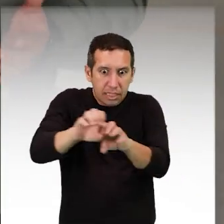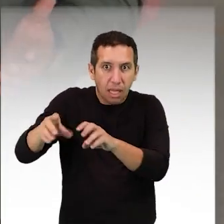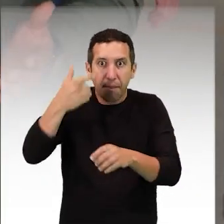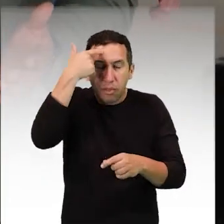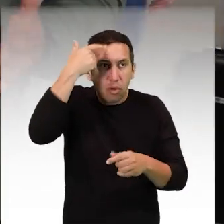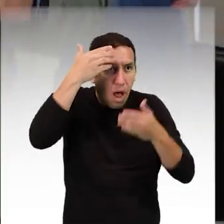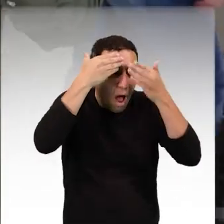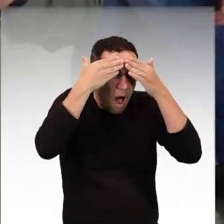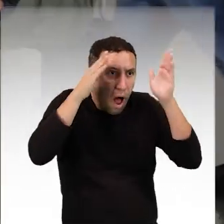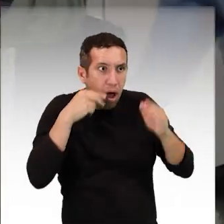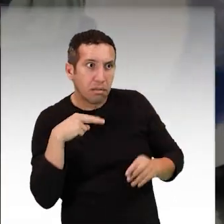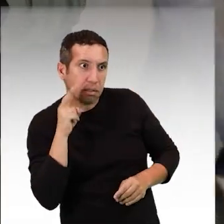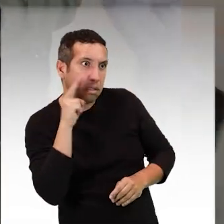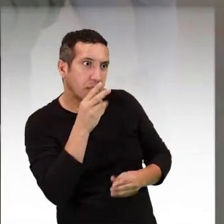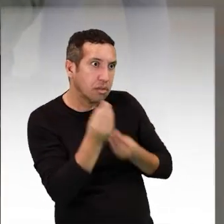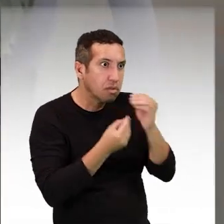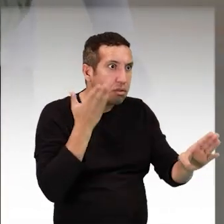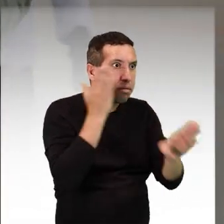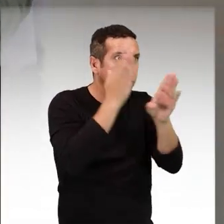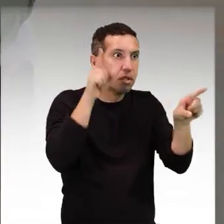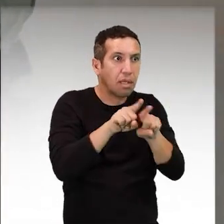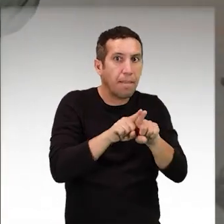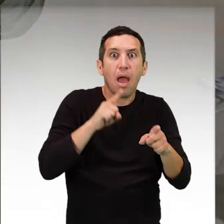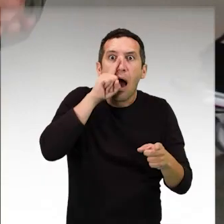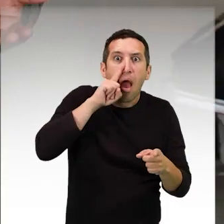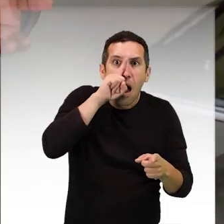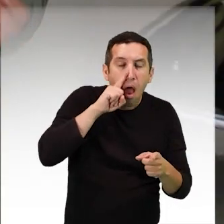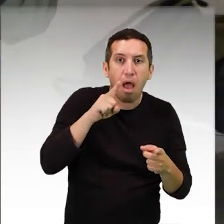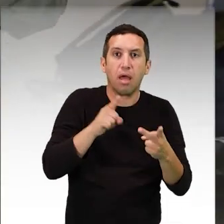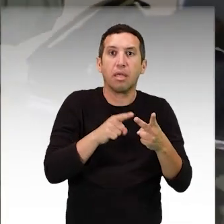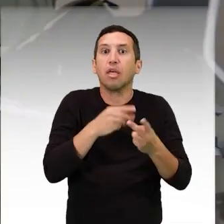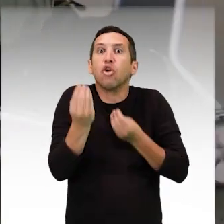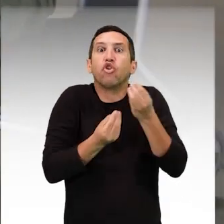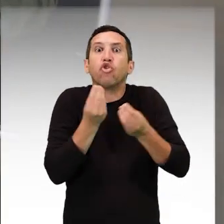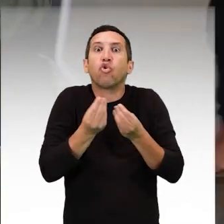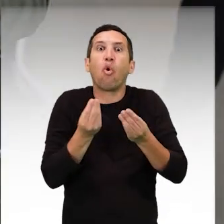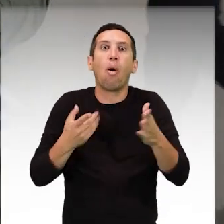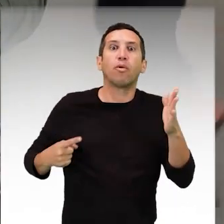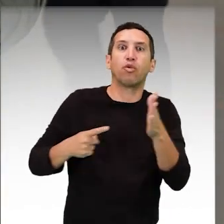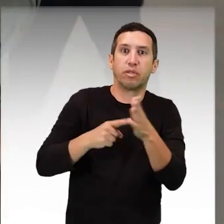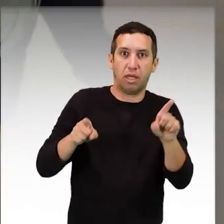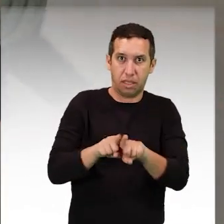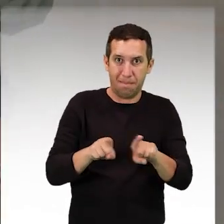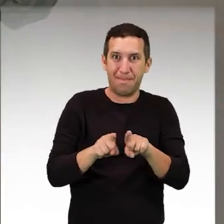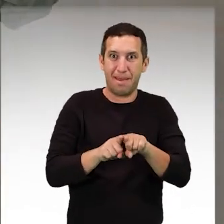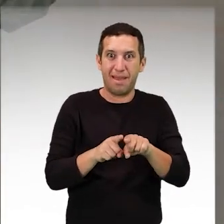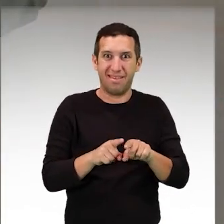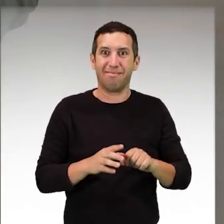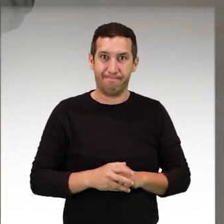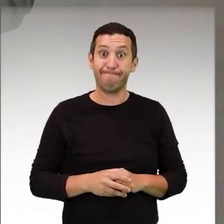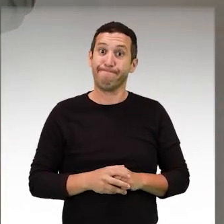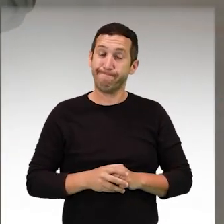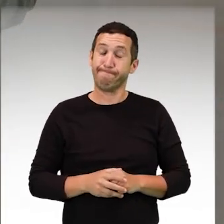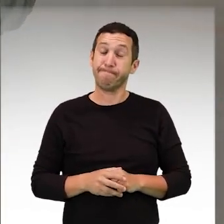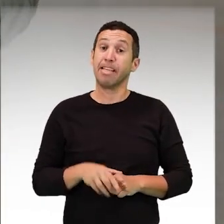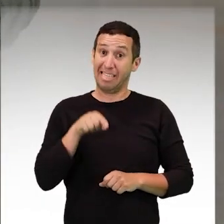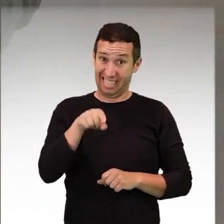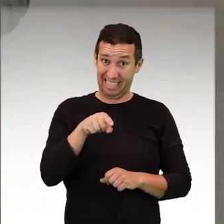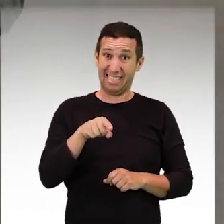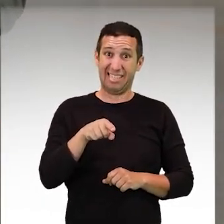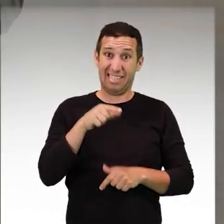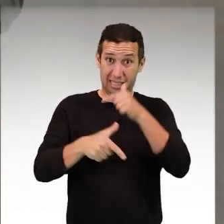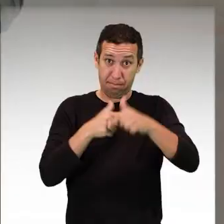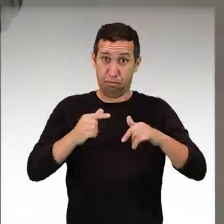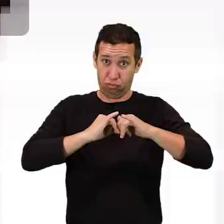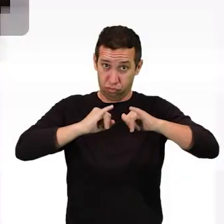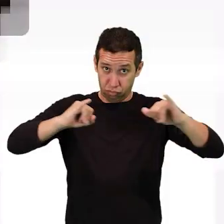de passageiros, rodoviários e aeroportuários sobre a existência, os riscos, os indícios e as formas de denunciar o tráfico